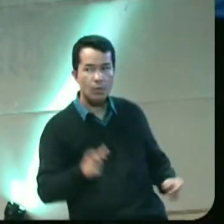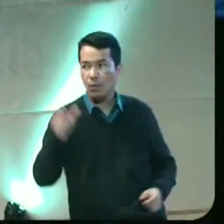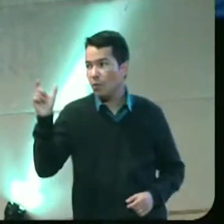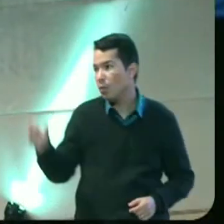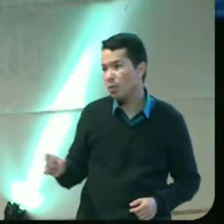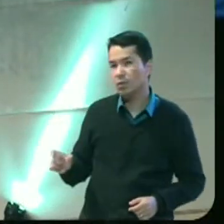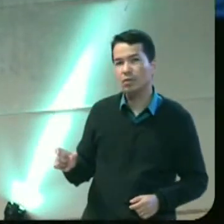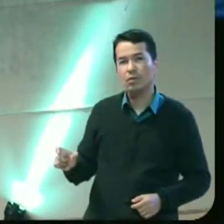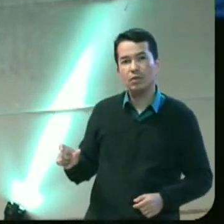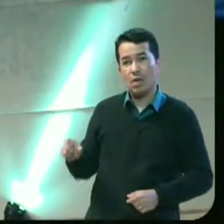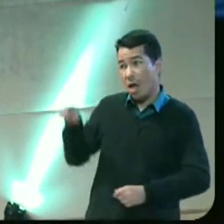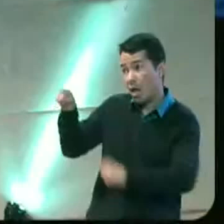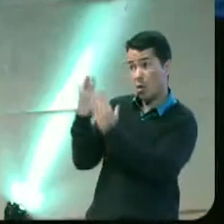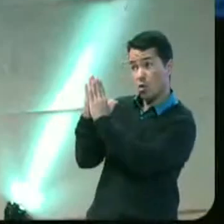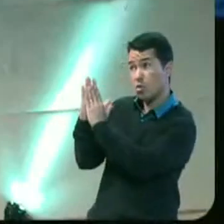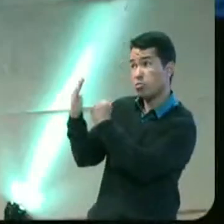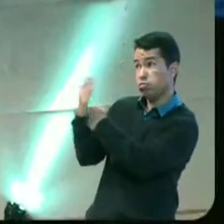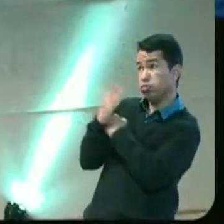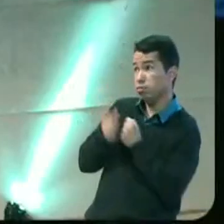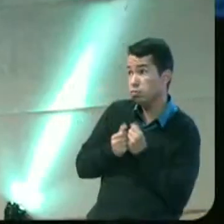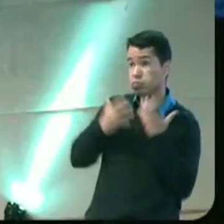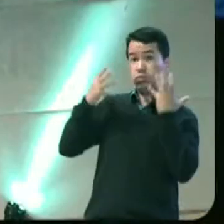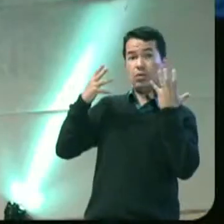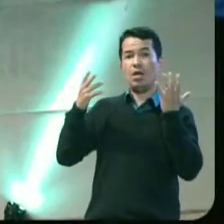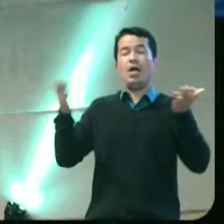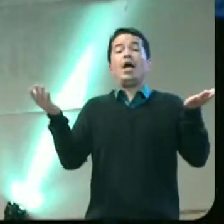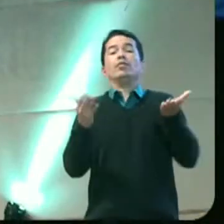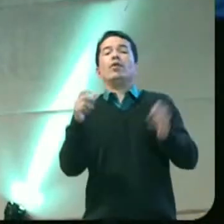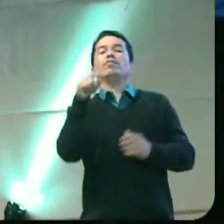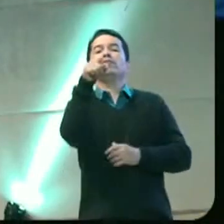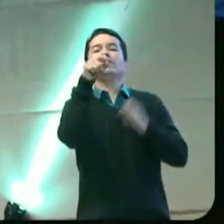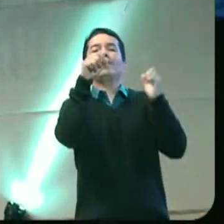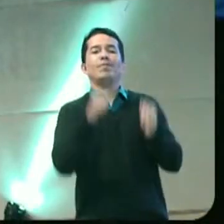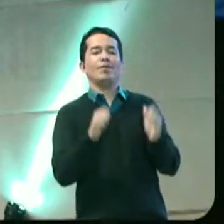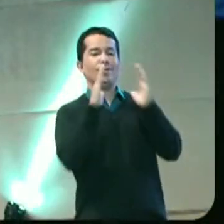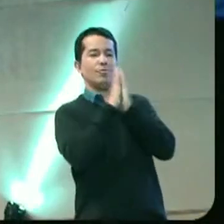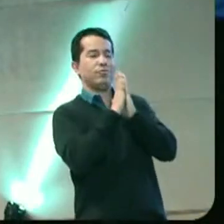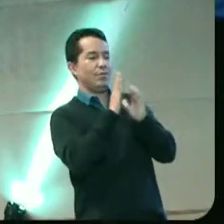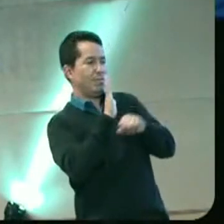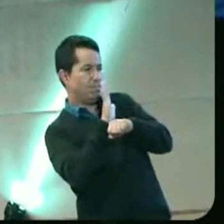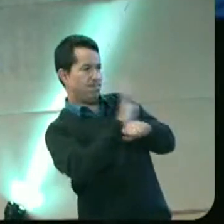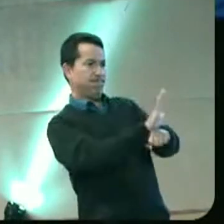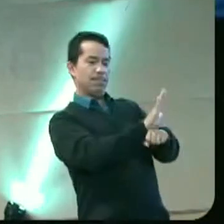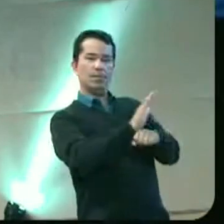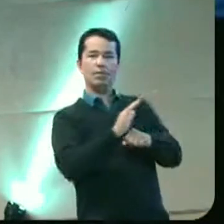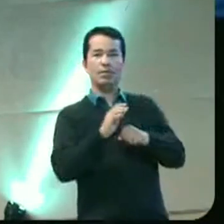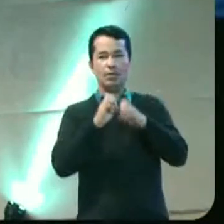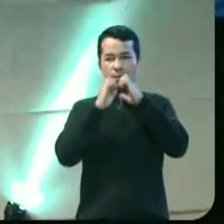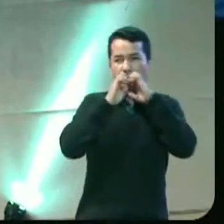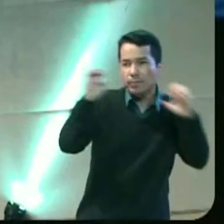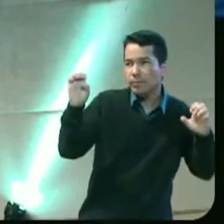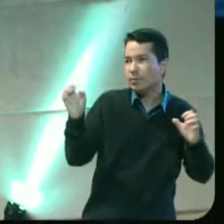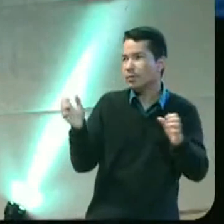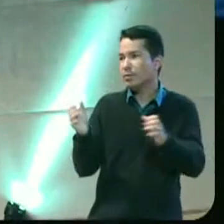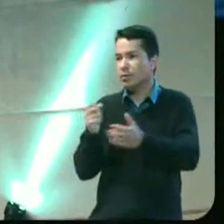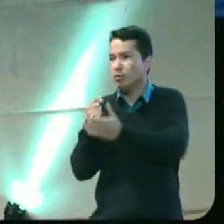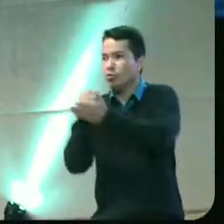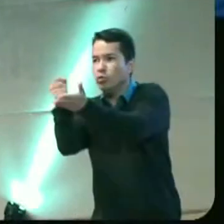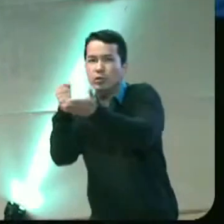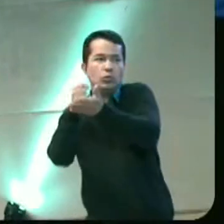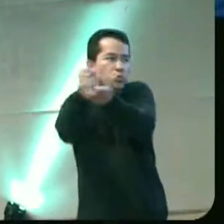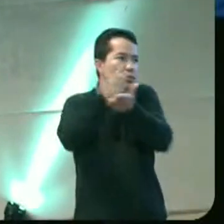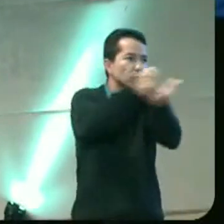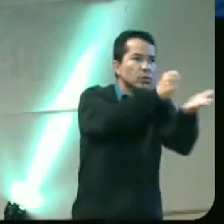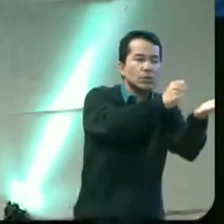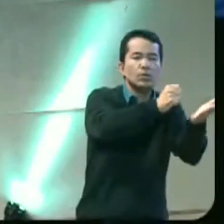usar também, para ser um milagre na vida de outros. É tempo de voltar os olhos para Ele, de